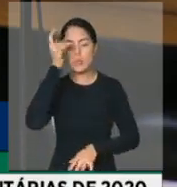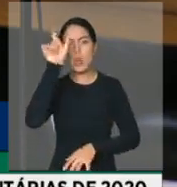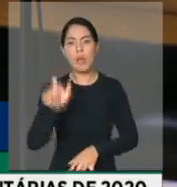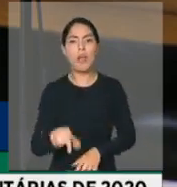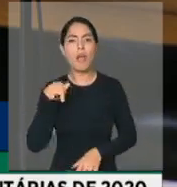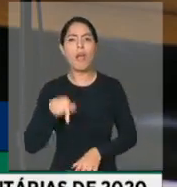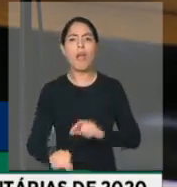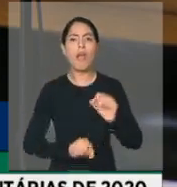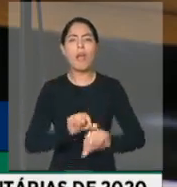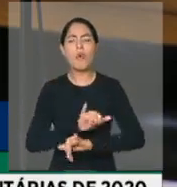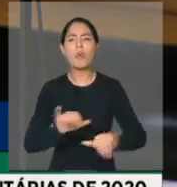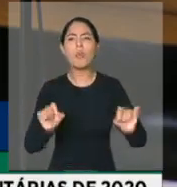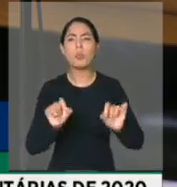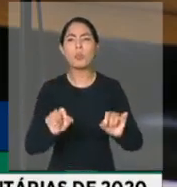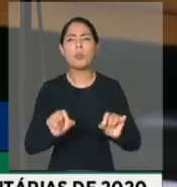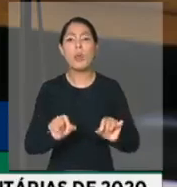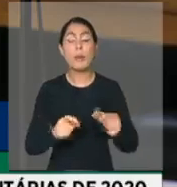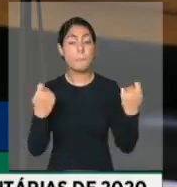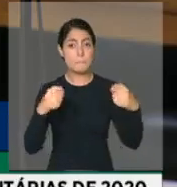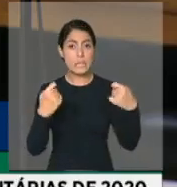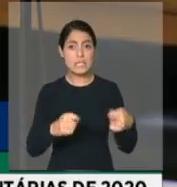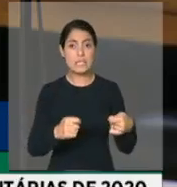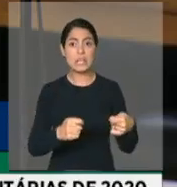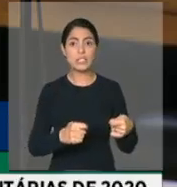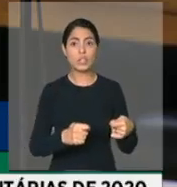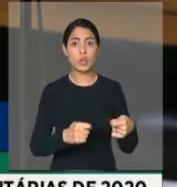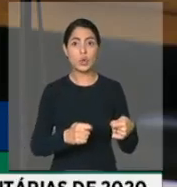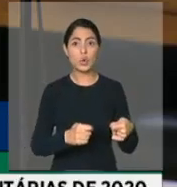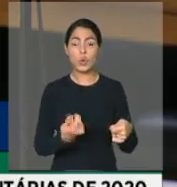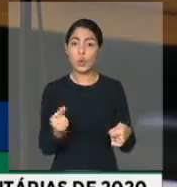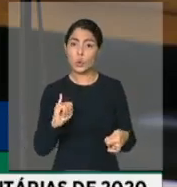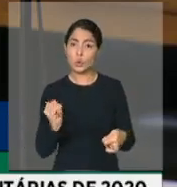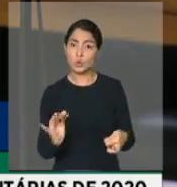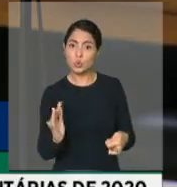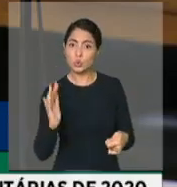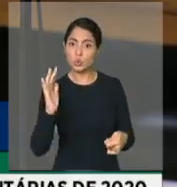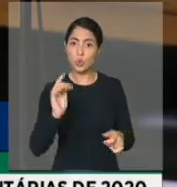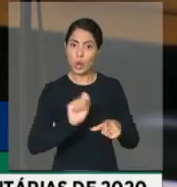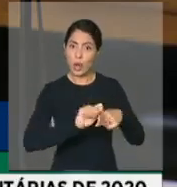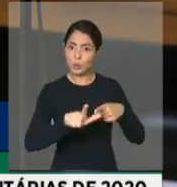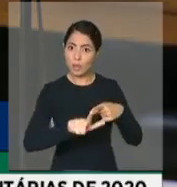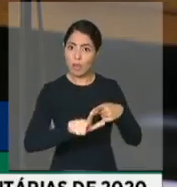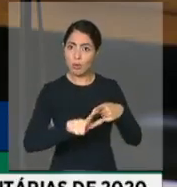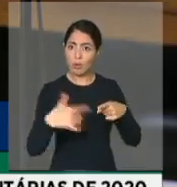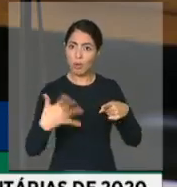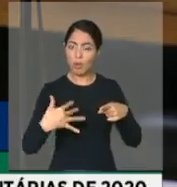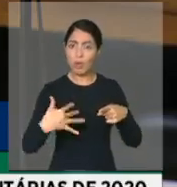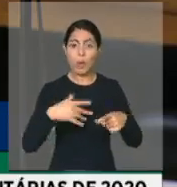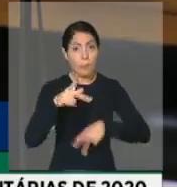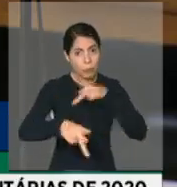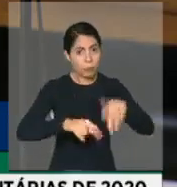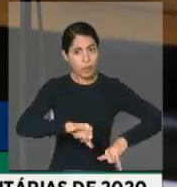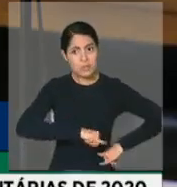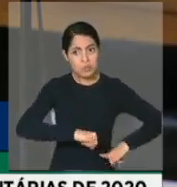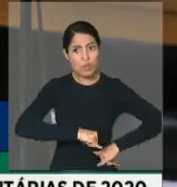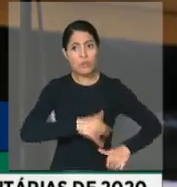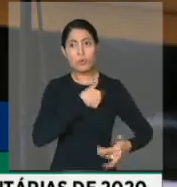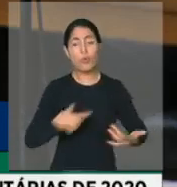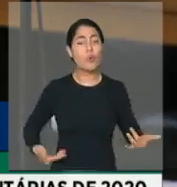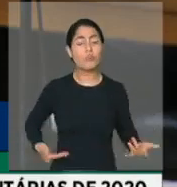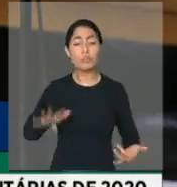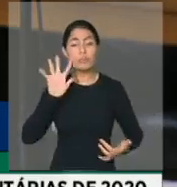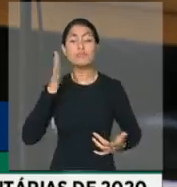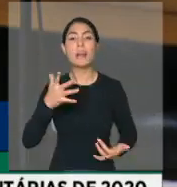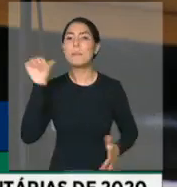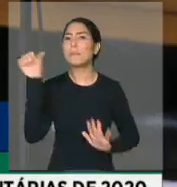ter suspensão dos juros do aluguel, porque, infelizmente, a nossa população está sofrendo muito economicamente e o governo não age para resolver,